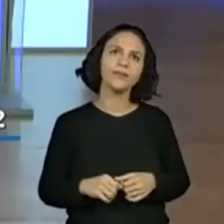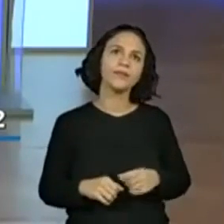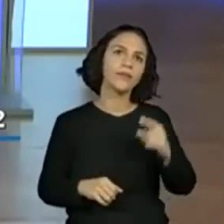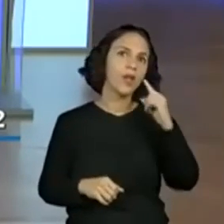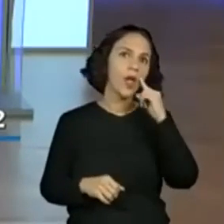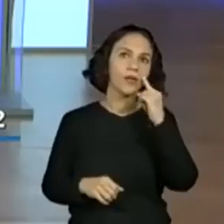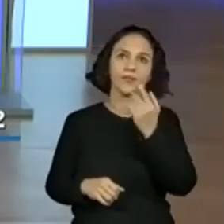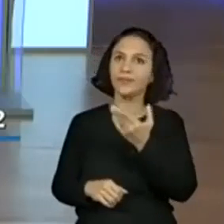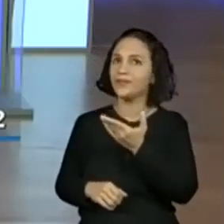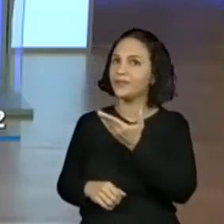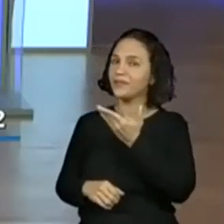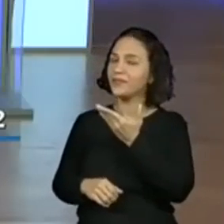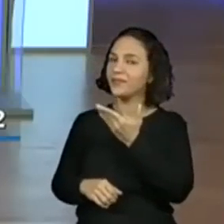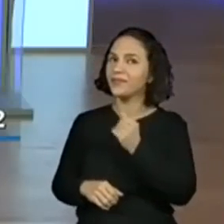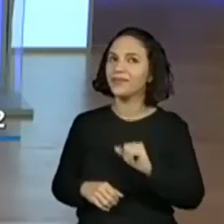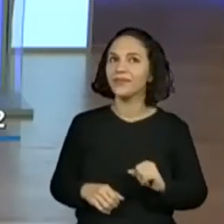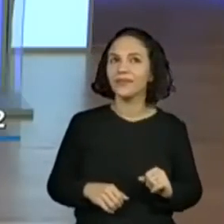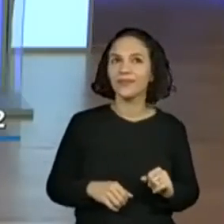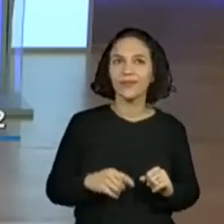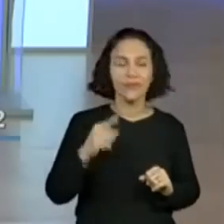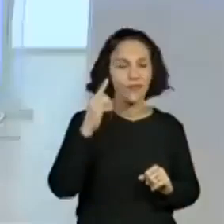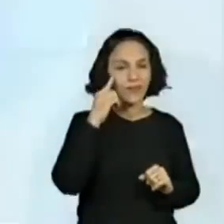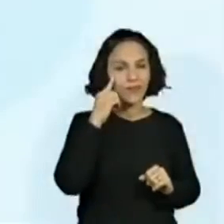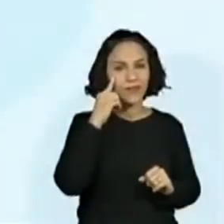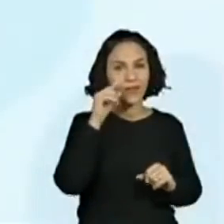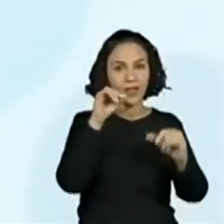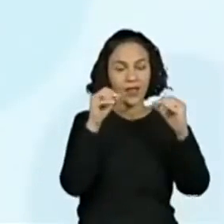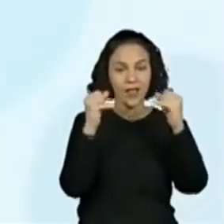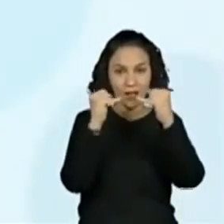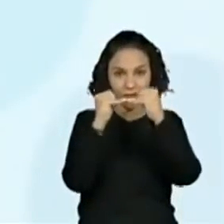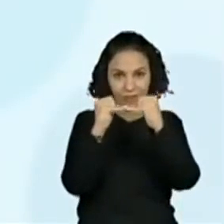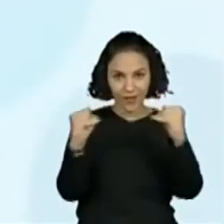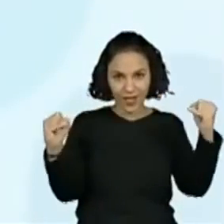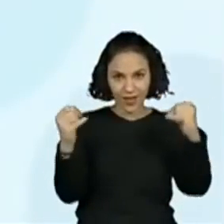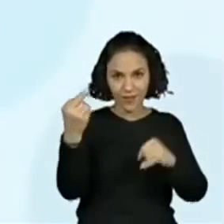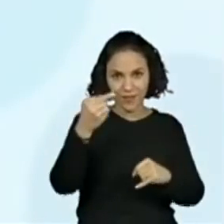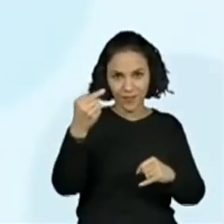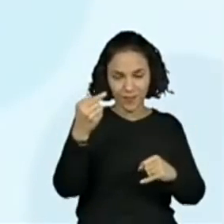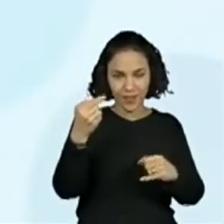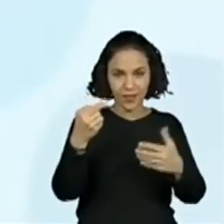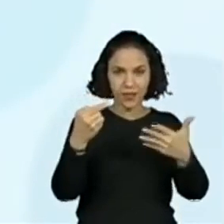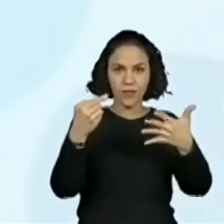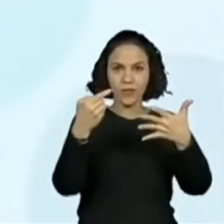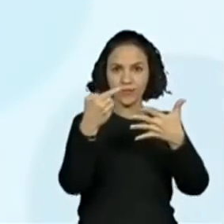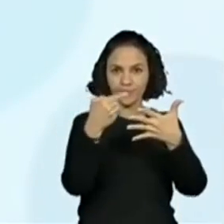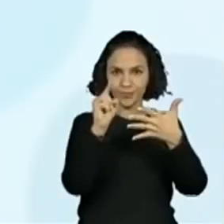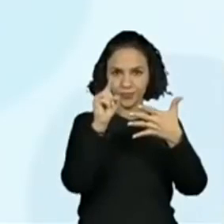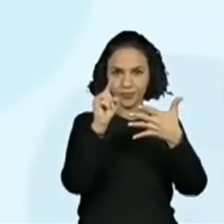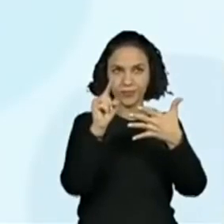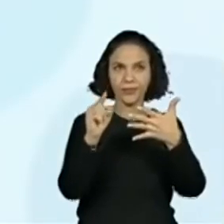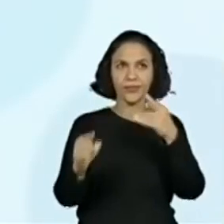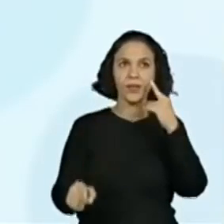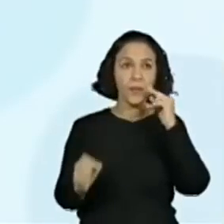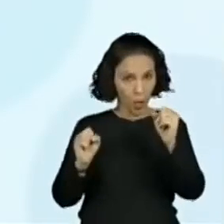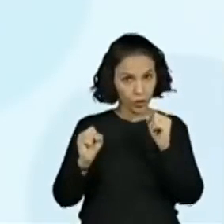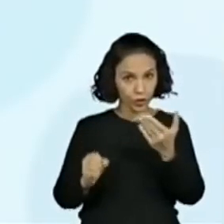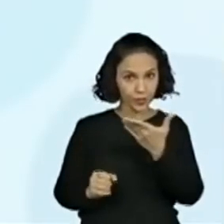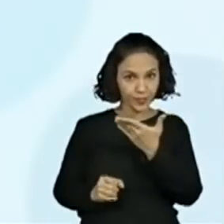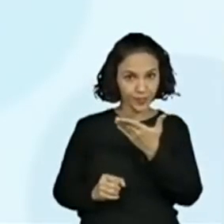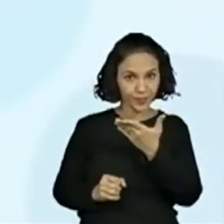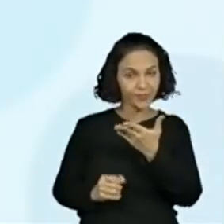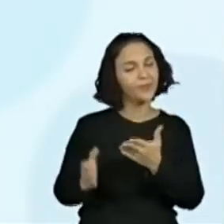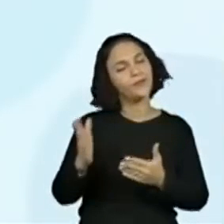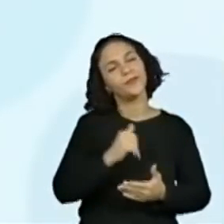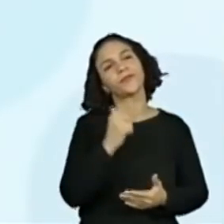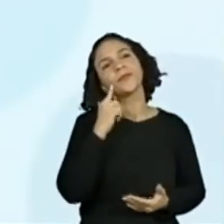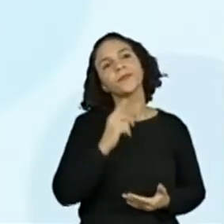a professora Kelly está trazendo esta informação aqui para dentro do nosso final. Podemos? Sim. Então